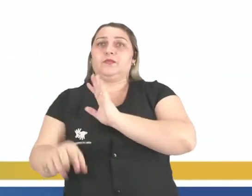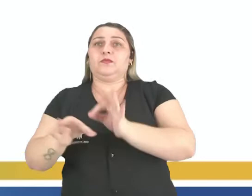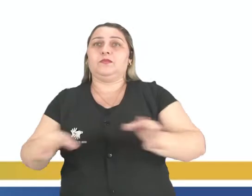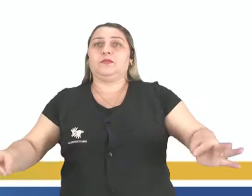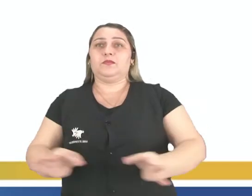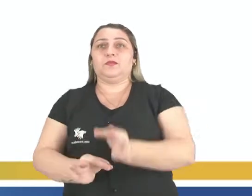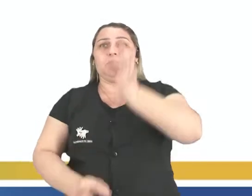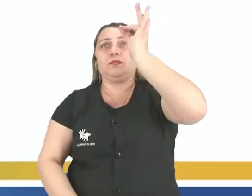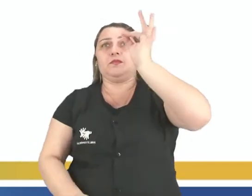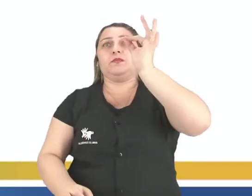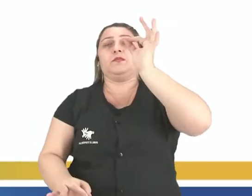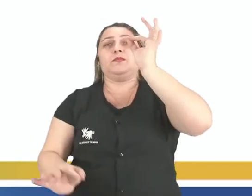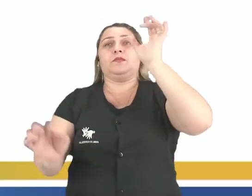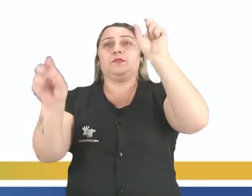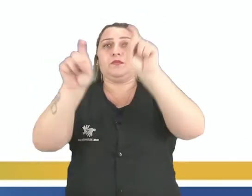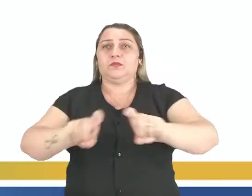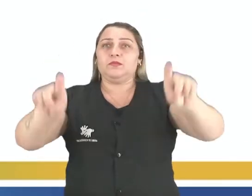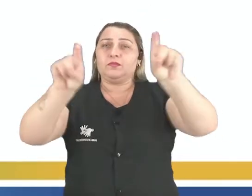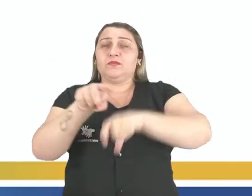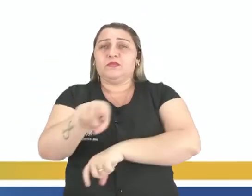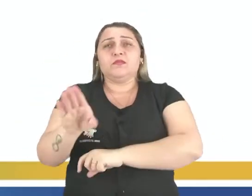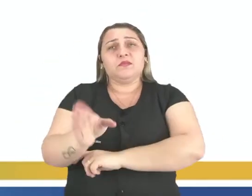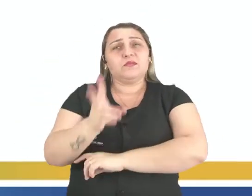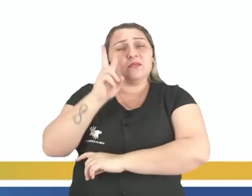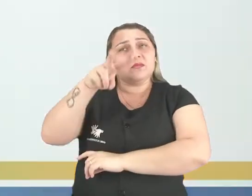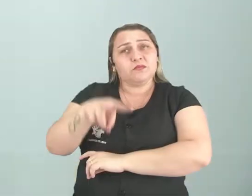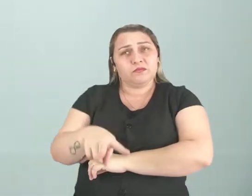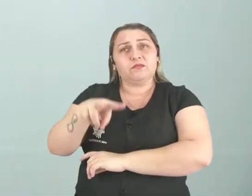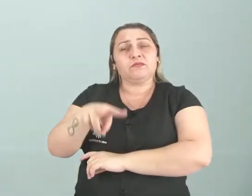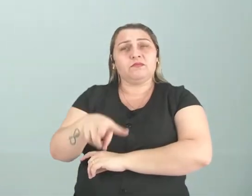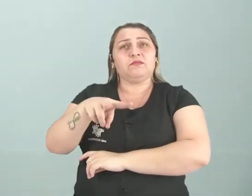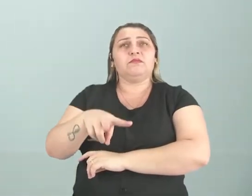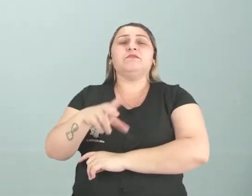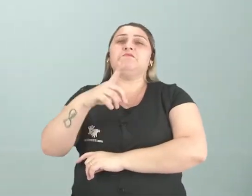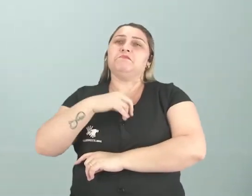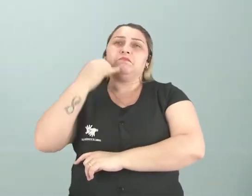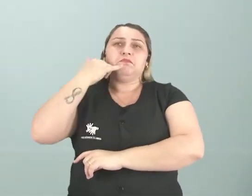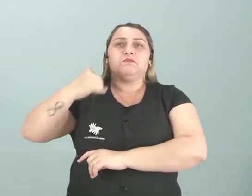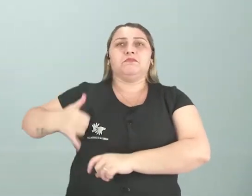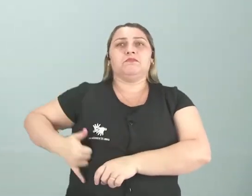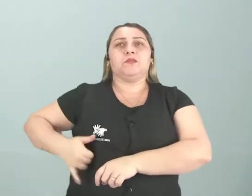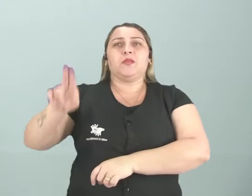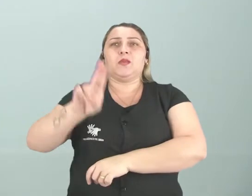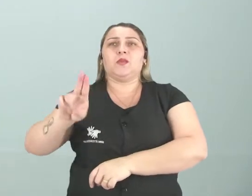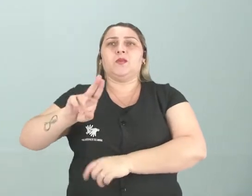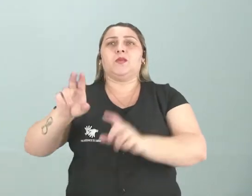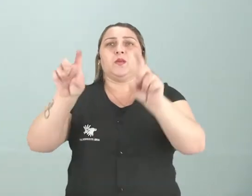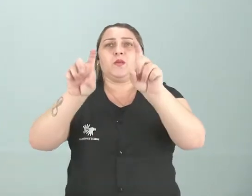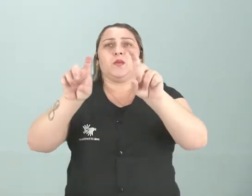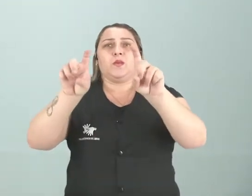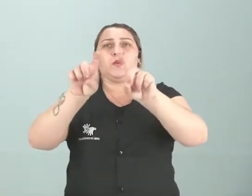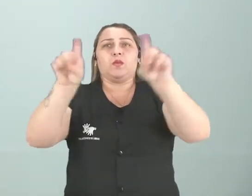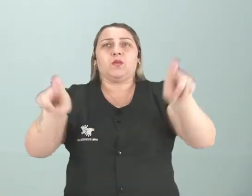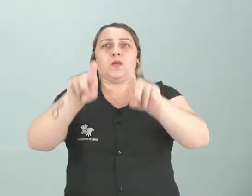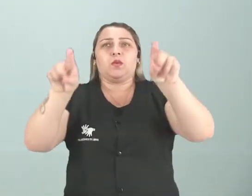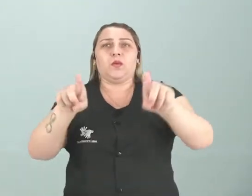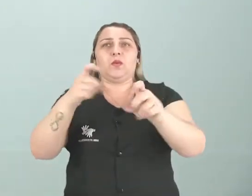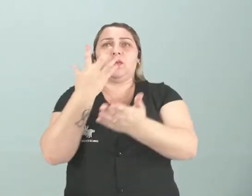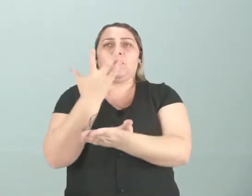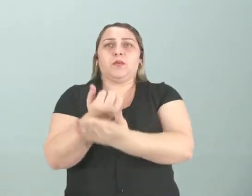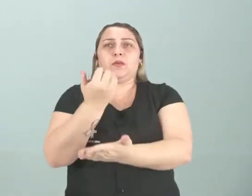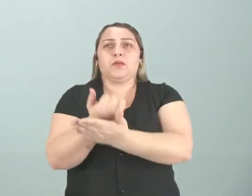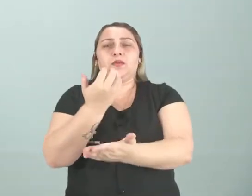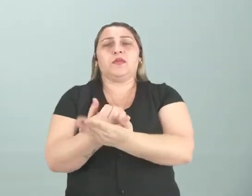medidas de informática. Com certeza você já viu essas medidas, né? Para você que tem celular, para você que usa o computador, quando você baixa